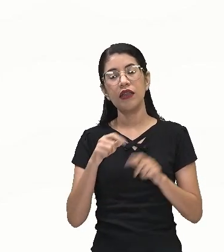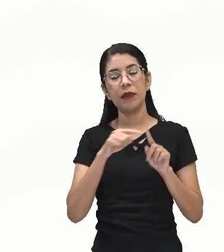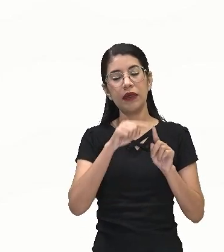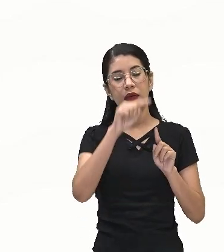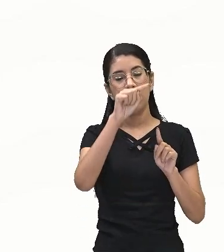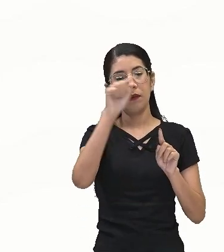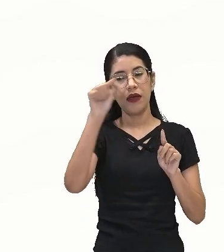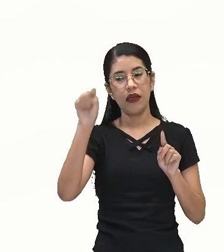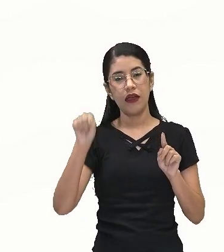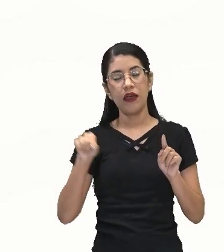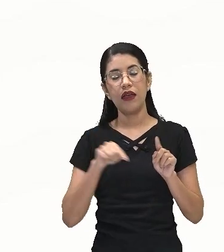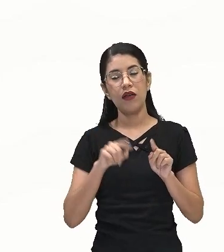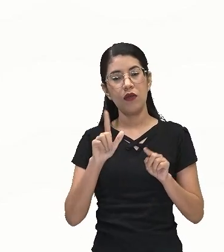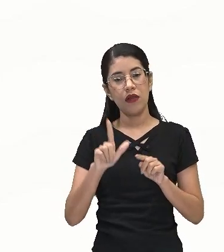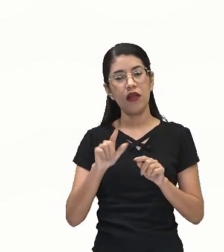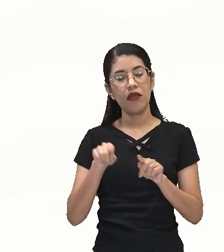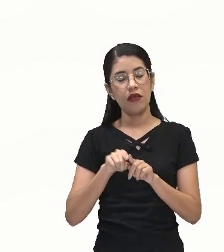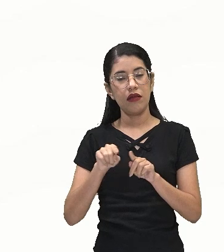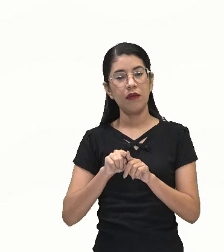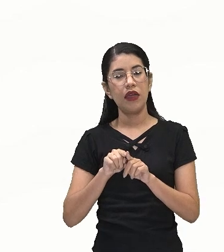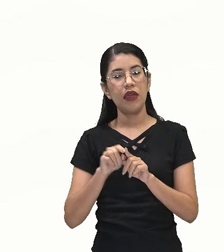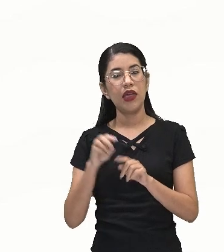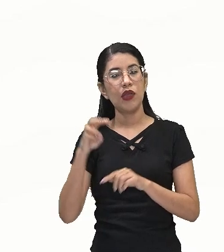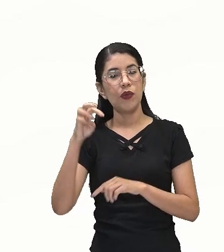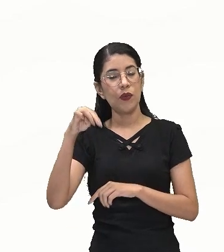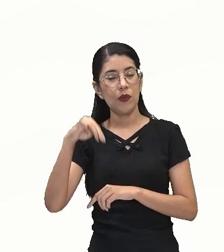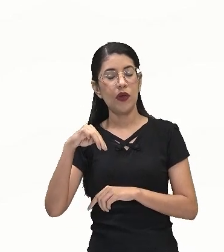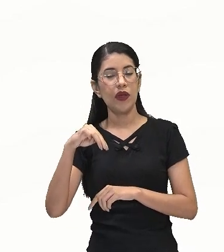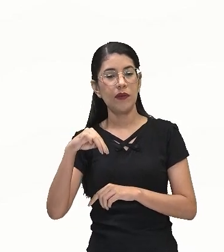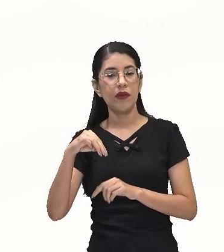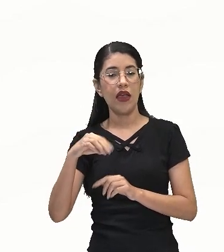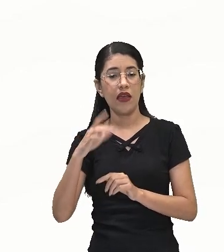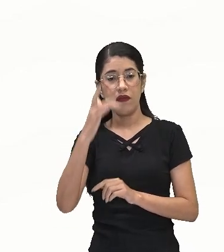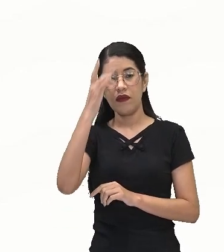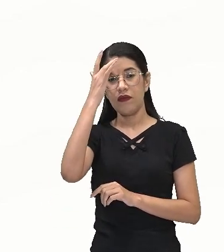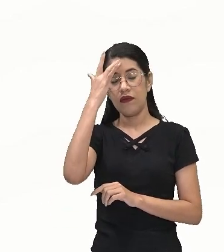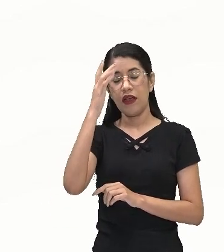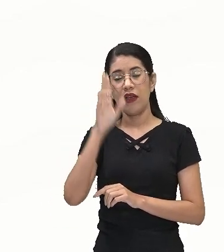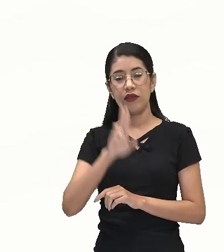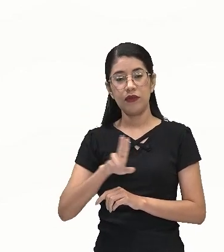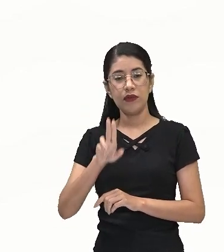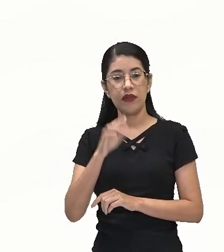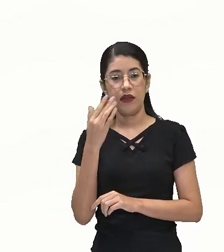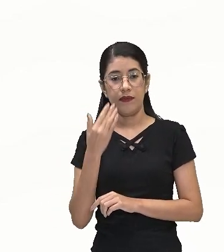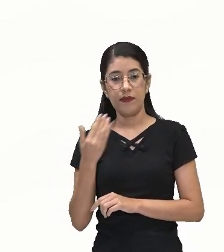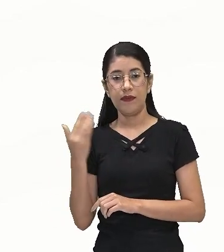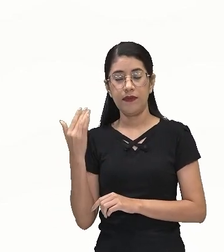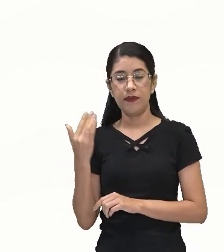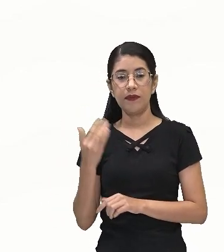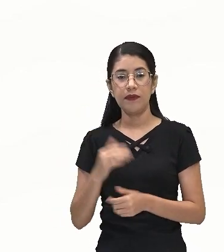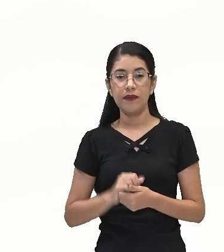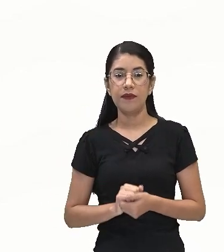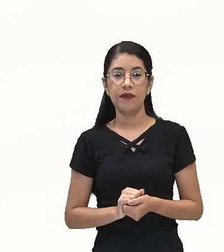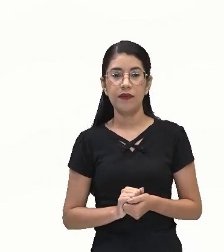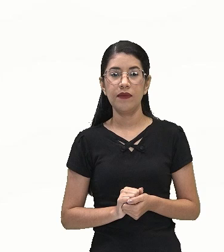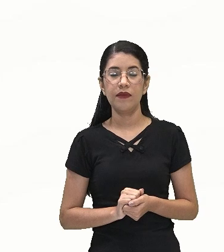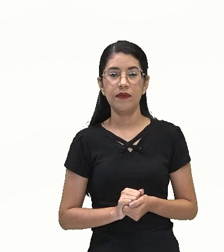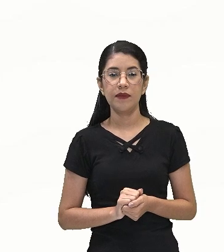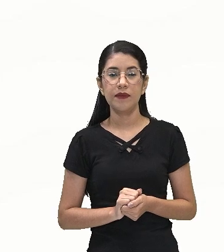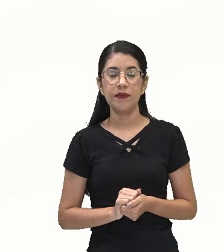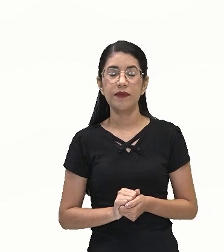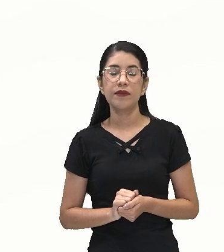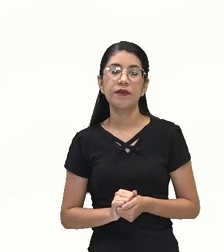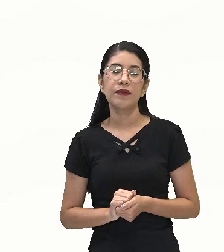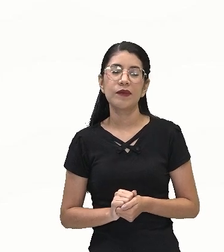do meu apótema. E aí seria mais fácil eu utilizar esta fórmula aqui. Ok?